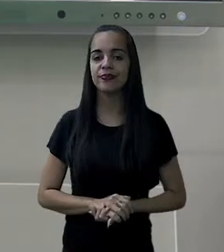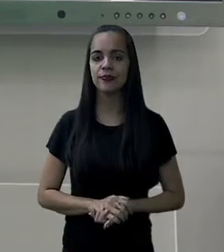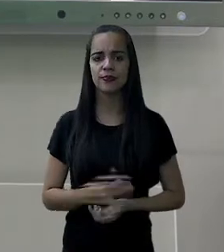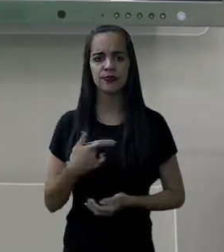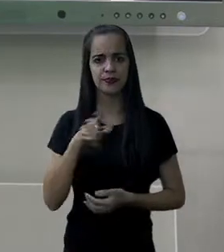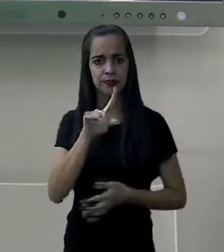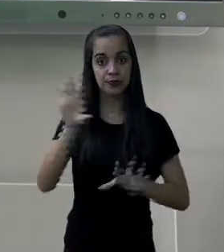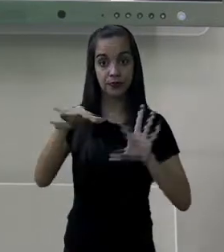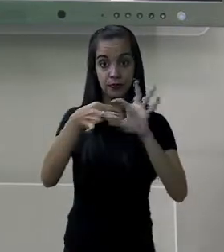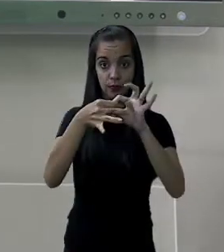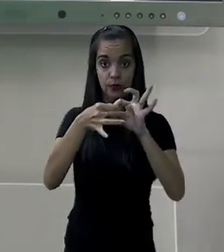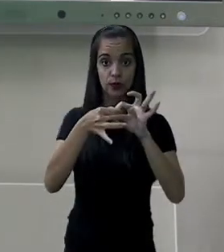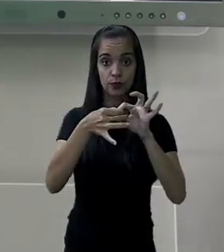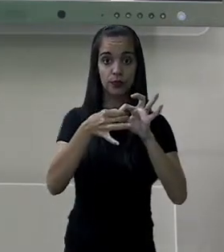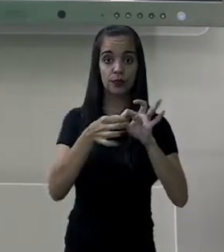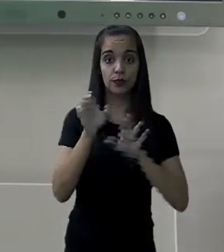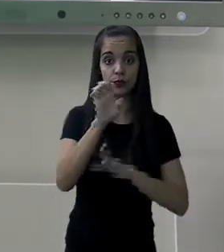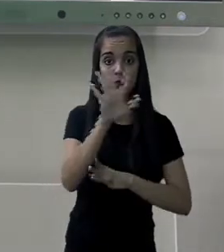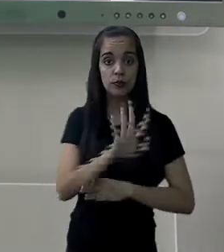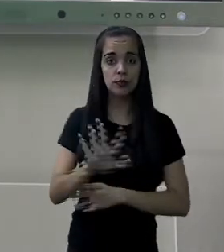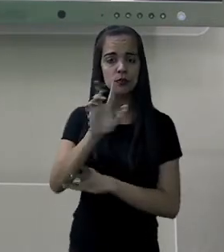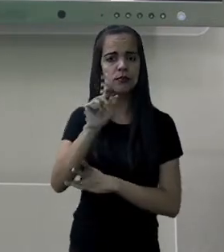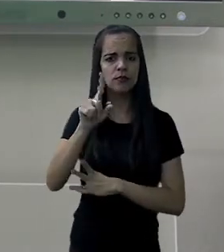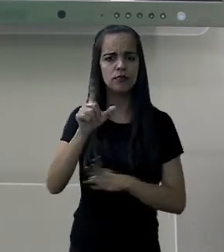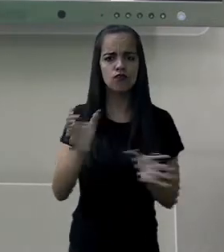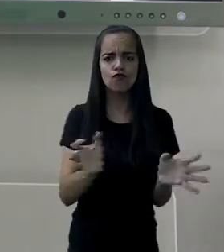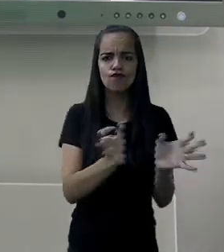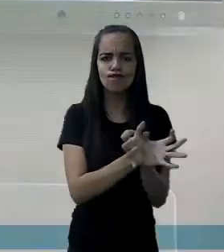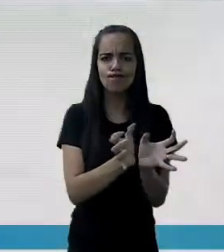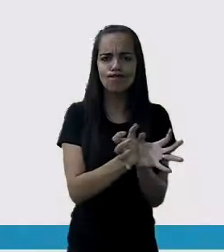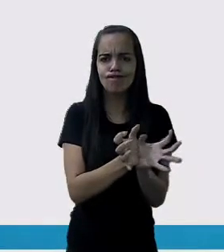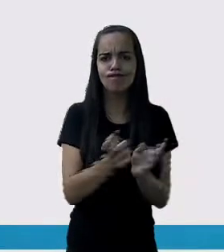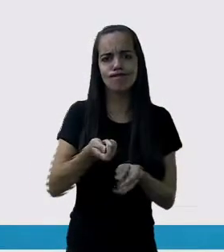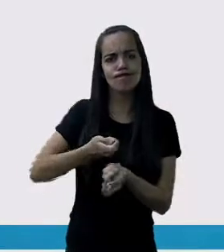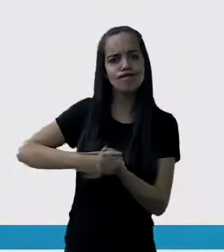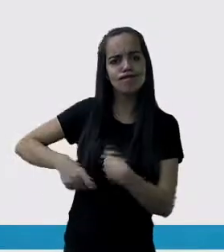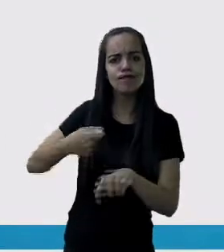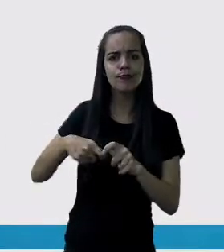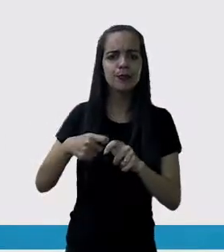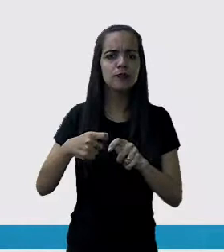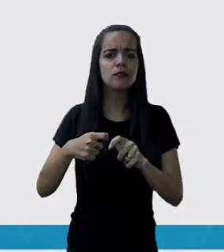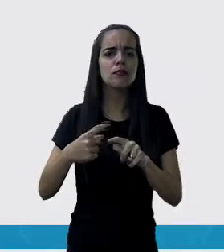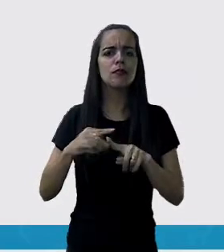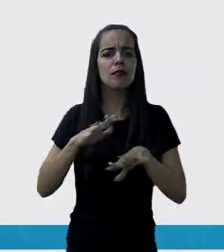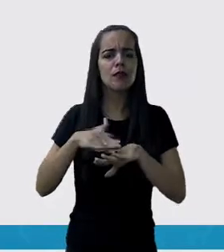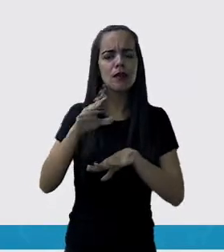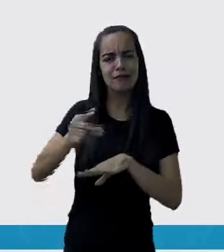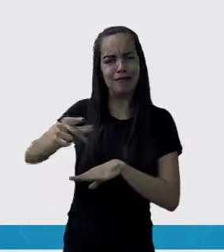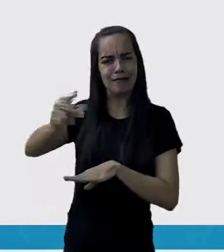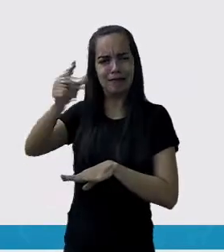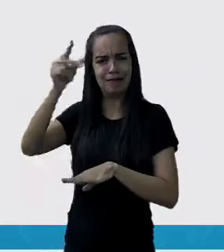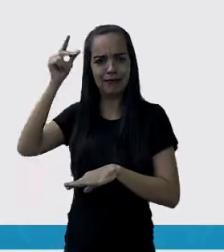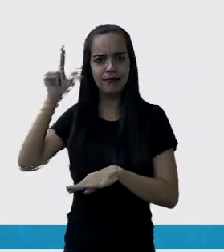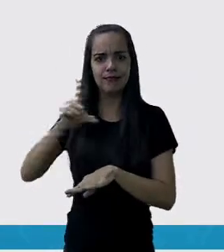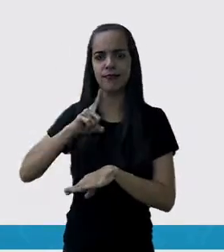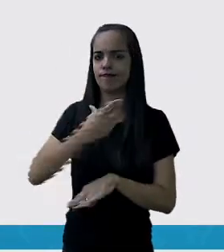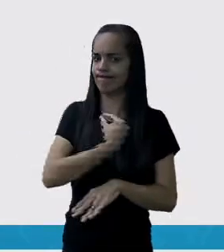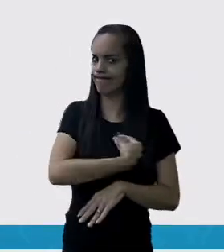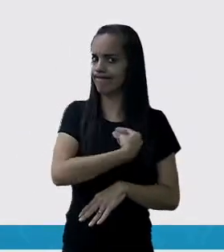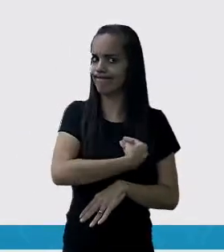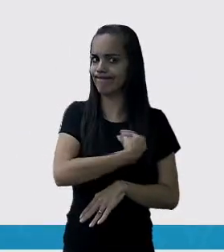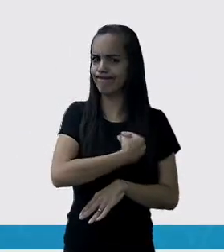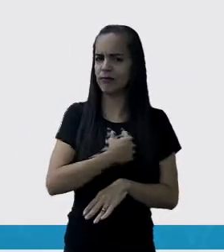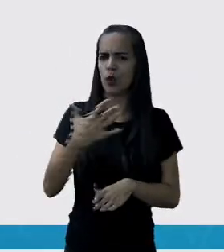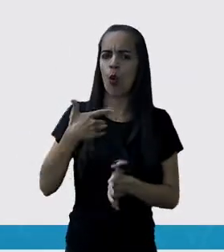A União Europeia, UE, é o bloco econômico mais antigo.